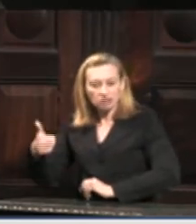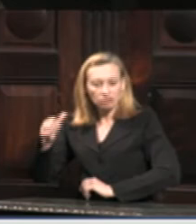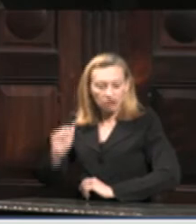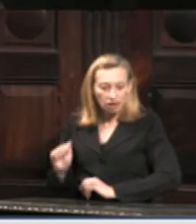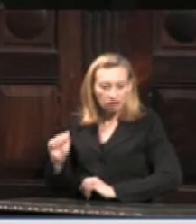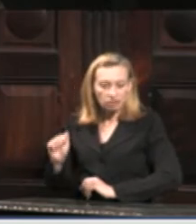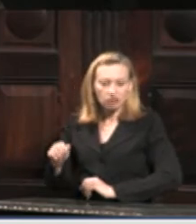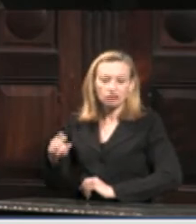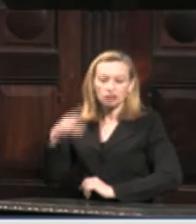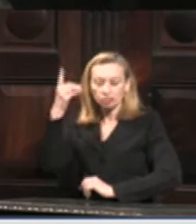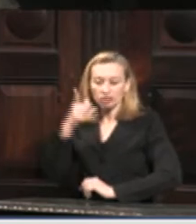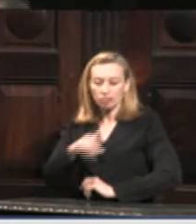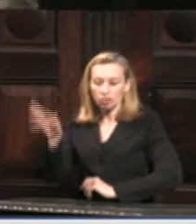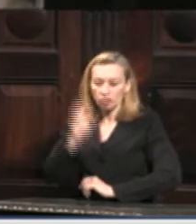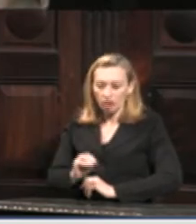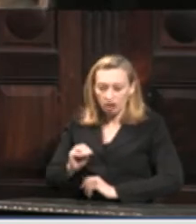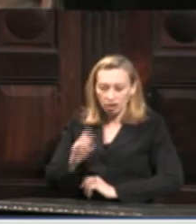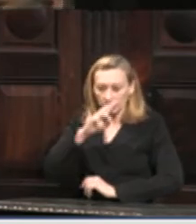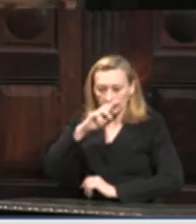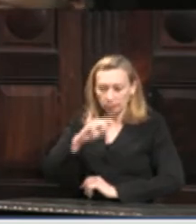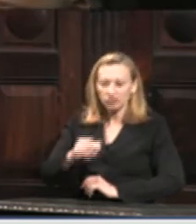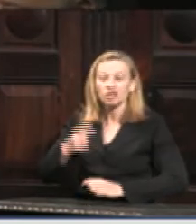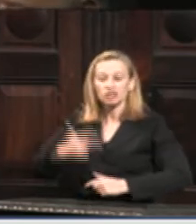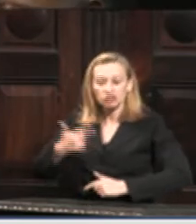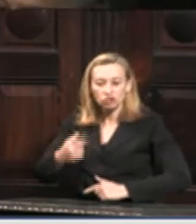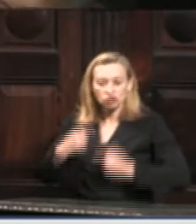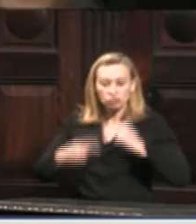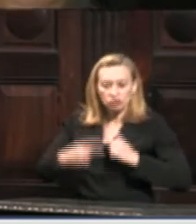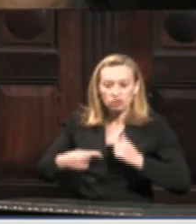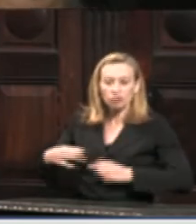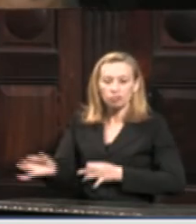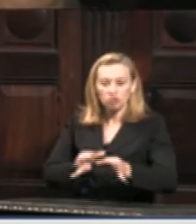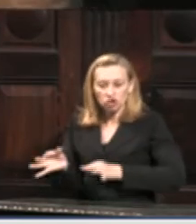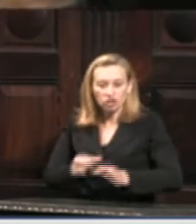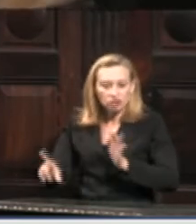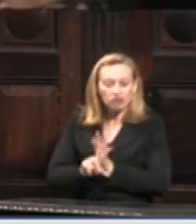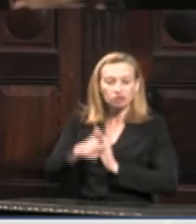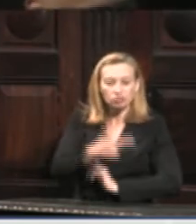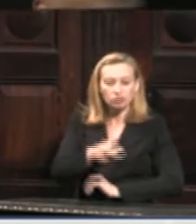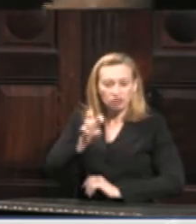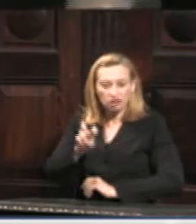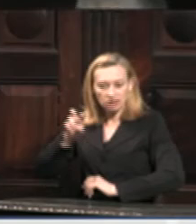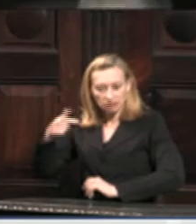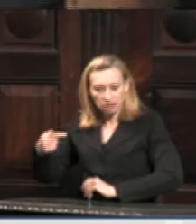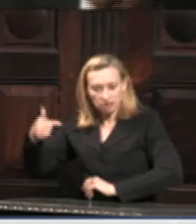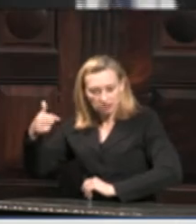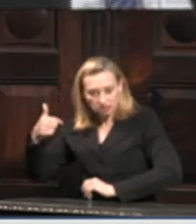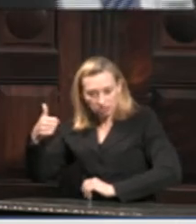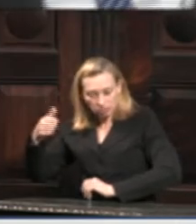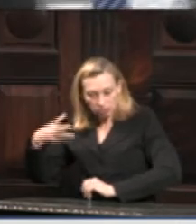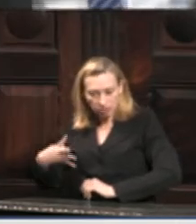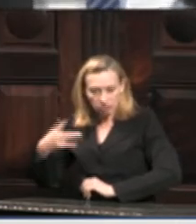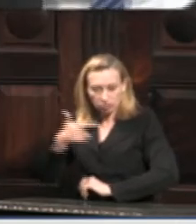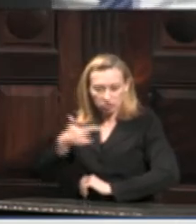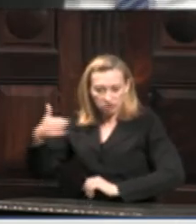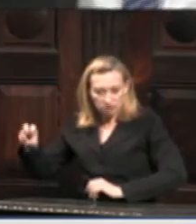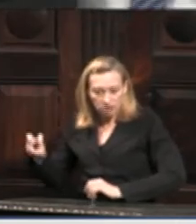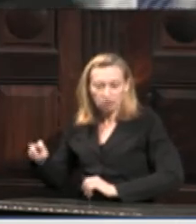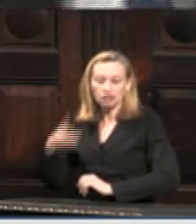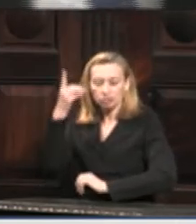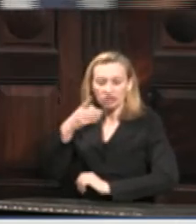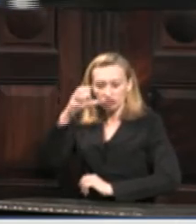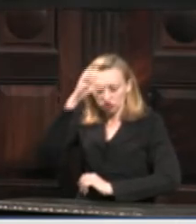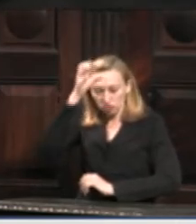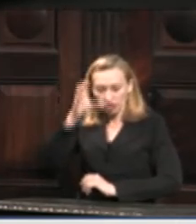autoria do deputado Paulo Ramos. Em segunda discussão, projeto de lei número 564 de 2015, de autoria do deputado Tio